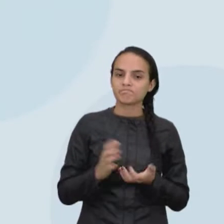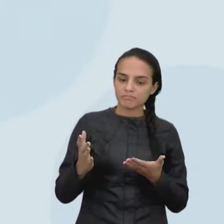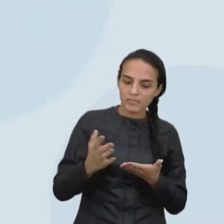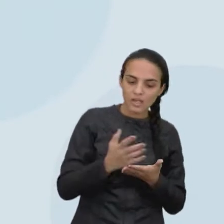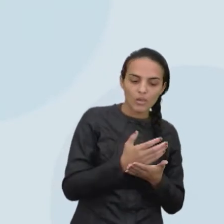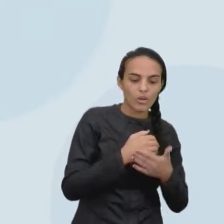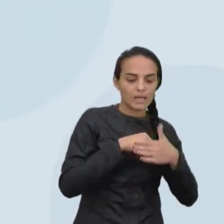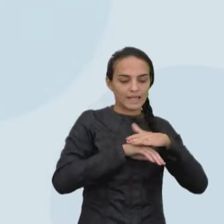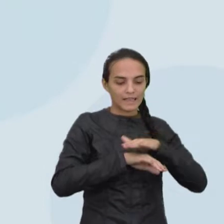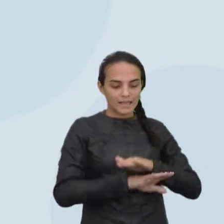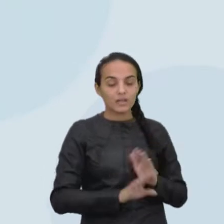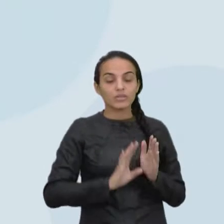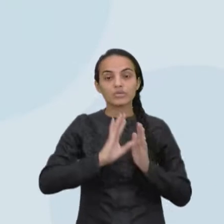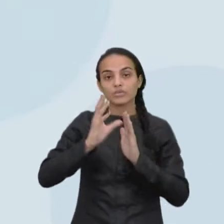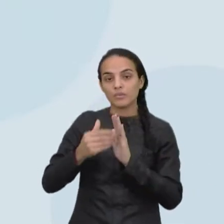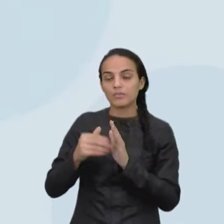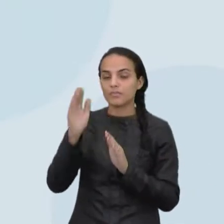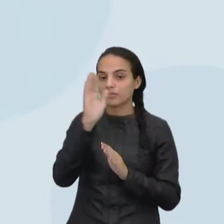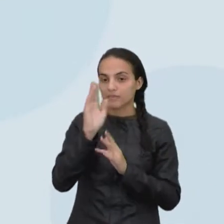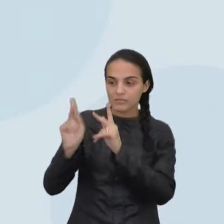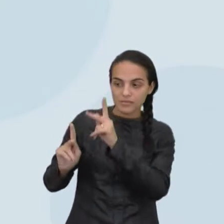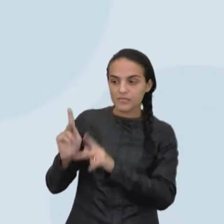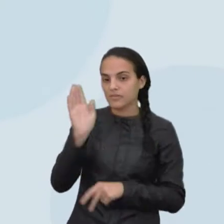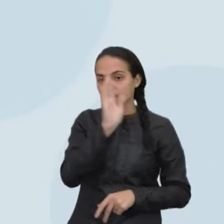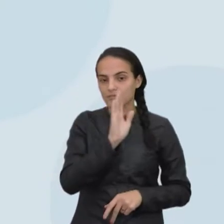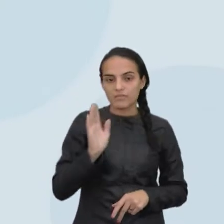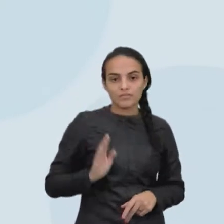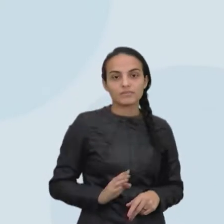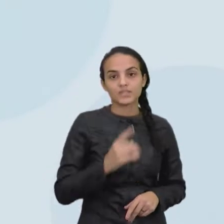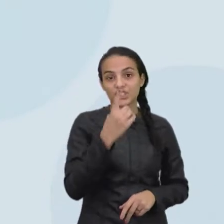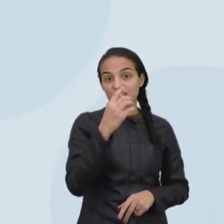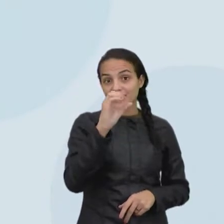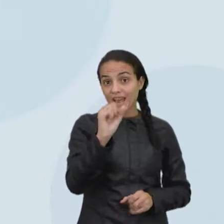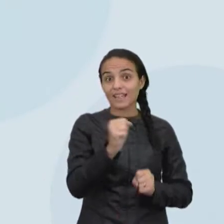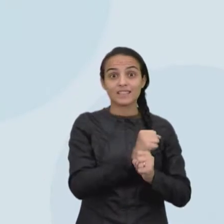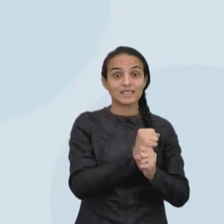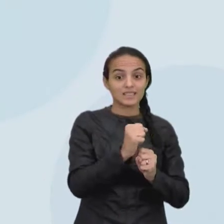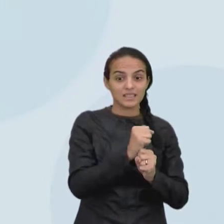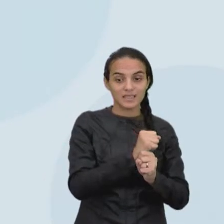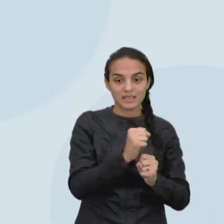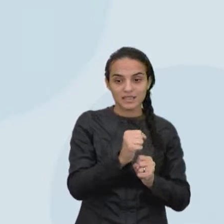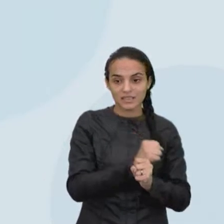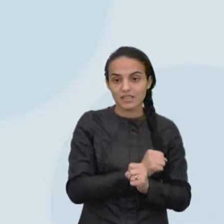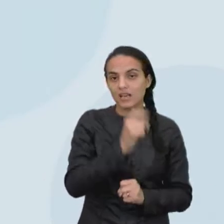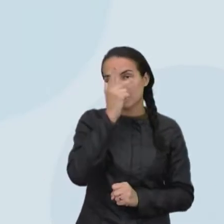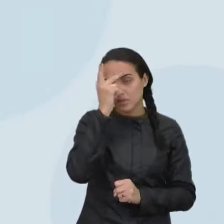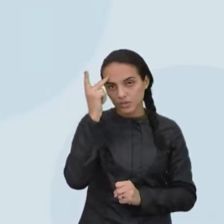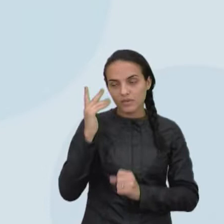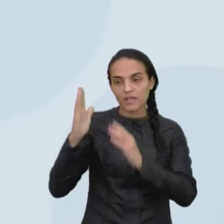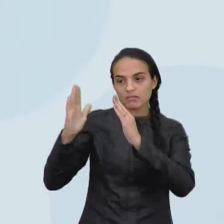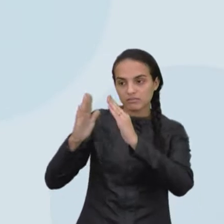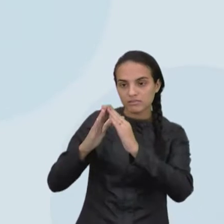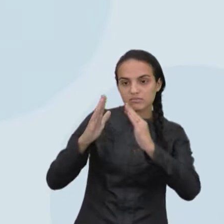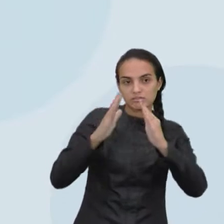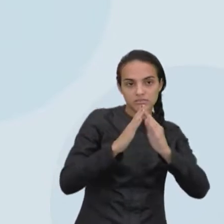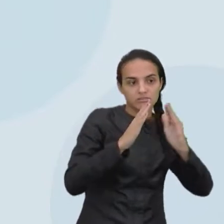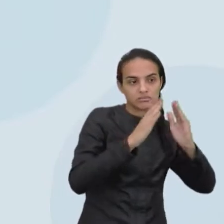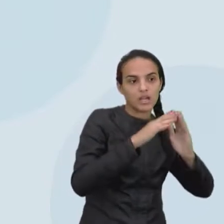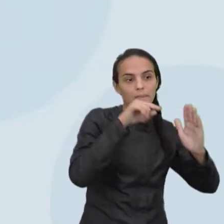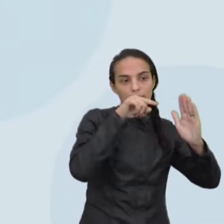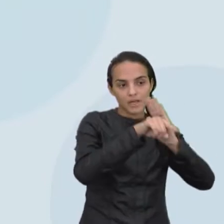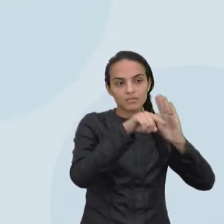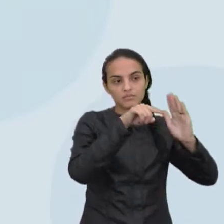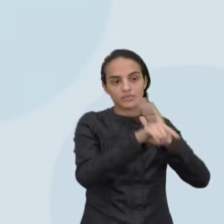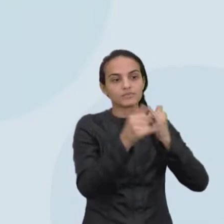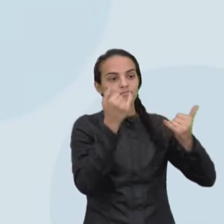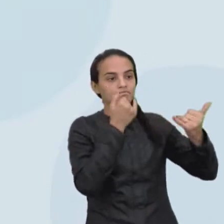dados de toda a população brasileira em uma periodicidade de 10 anos. Então, a pessoa vai lá de casa em casa e pergunta informações.